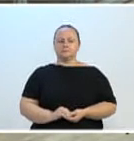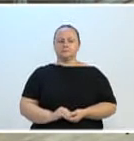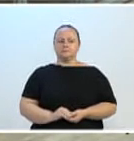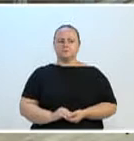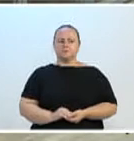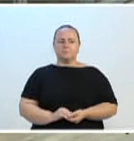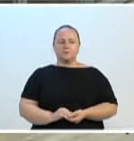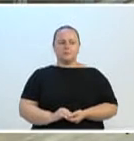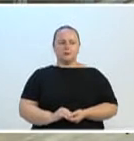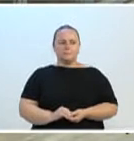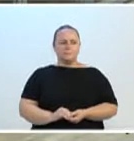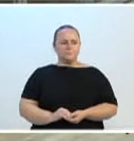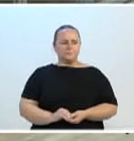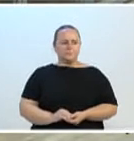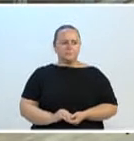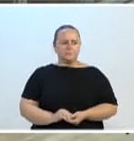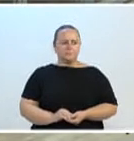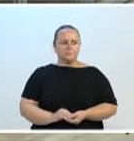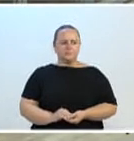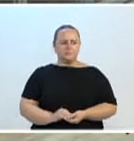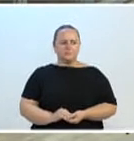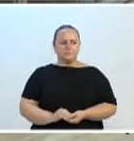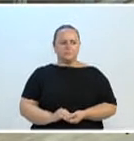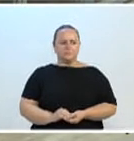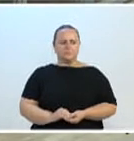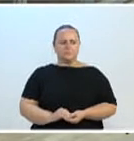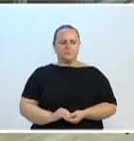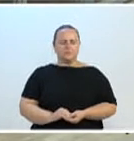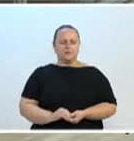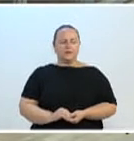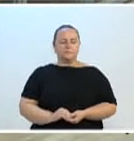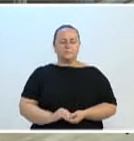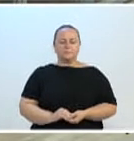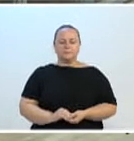Enquanto isso, aguardamos uma resposta técnica.